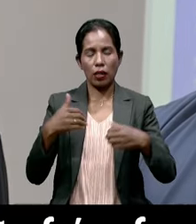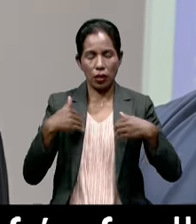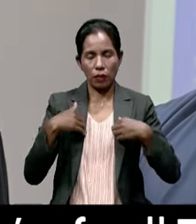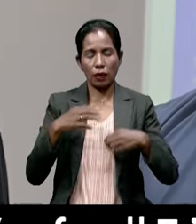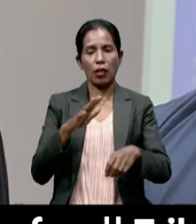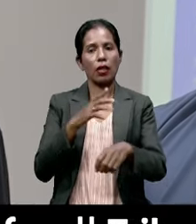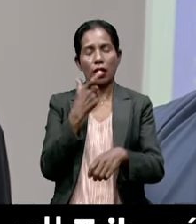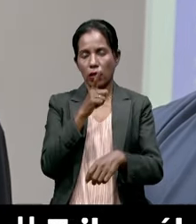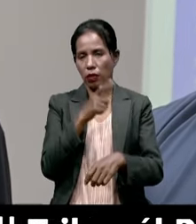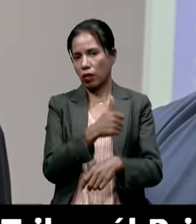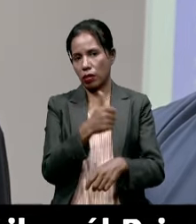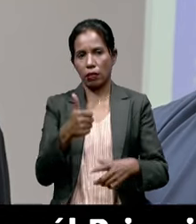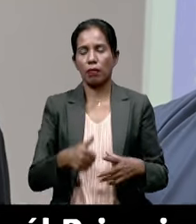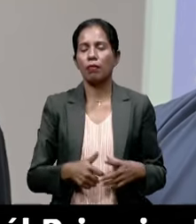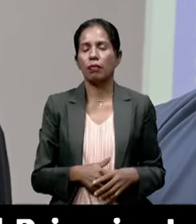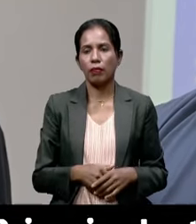sirsel.